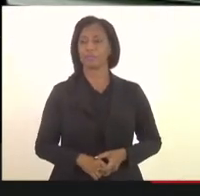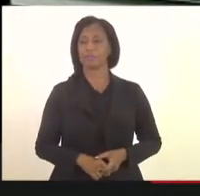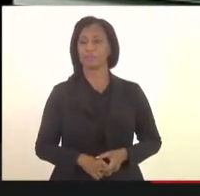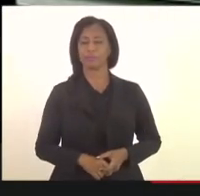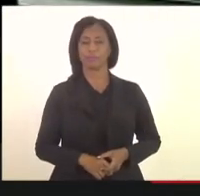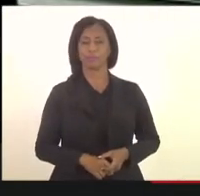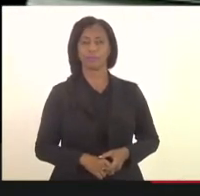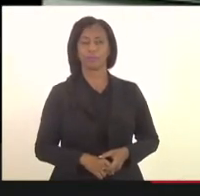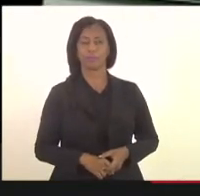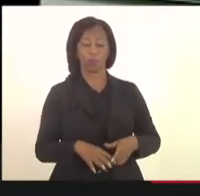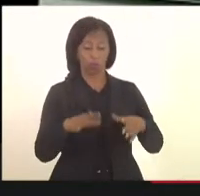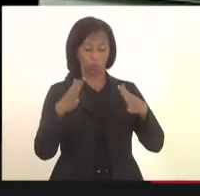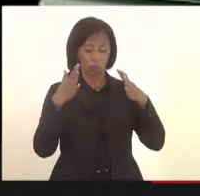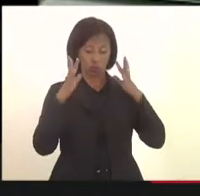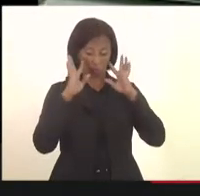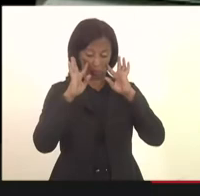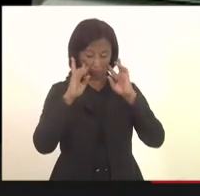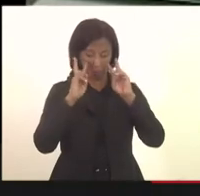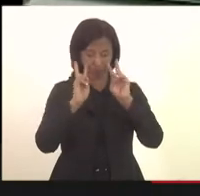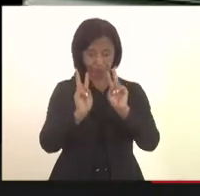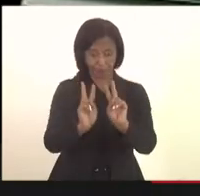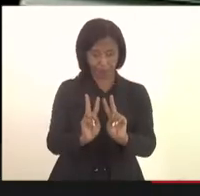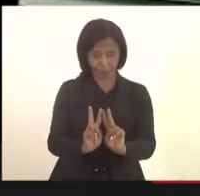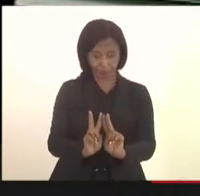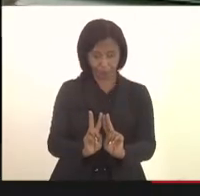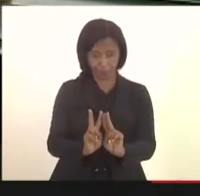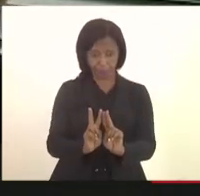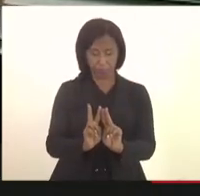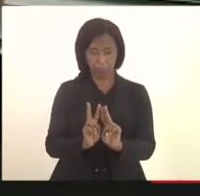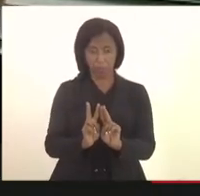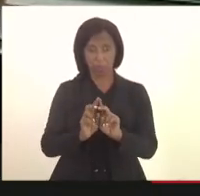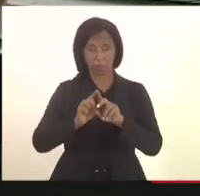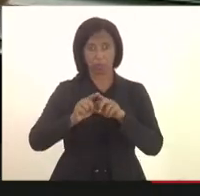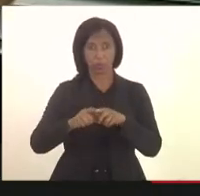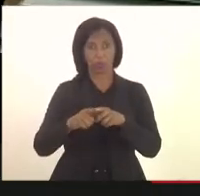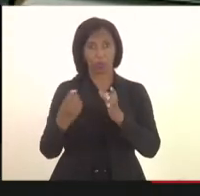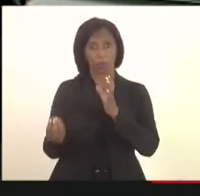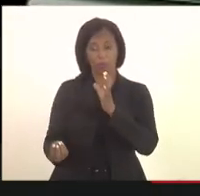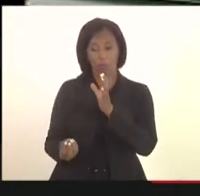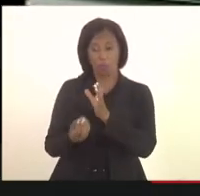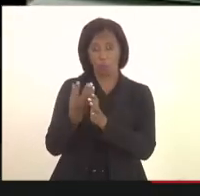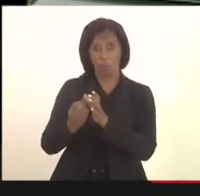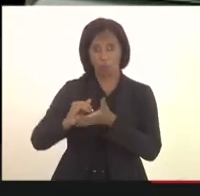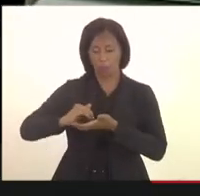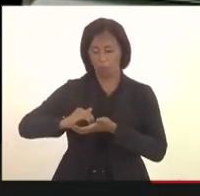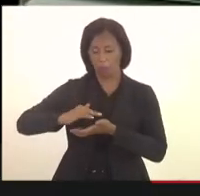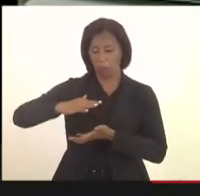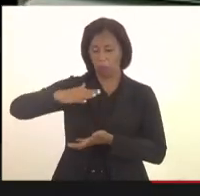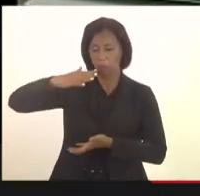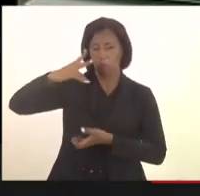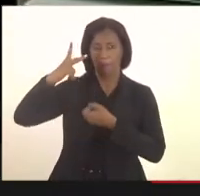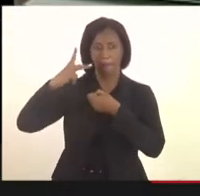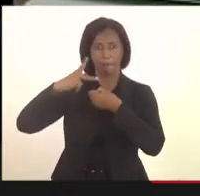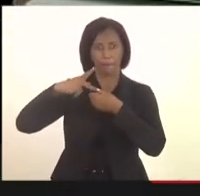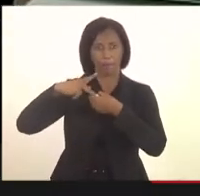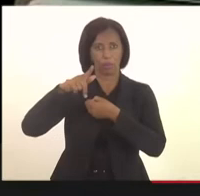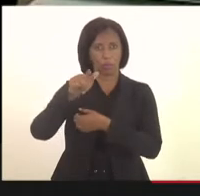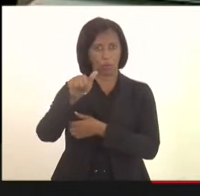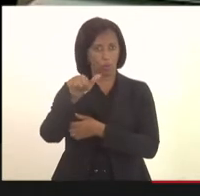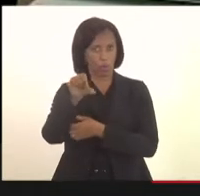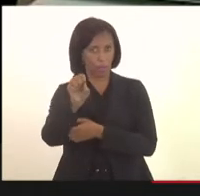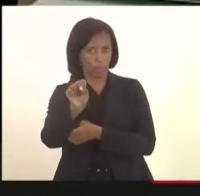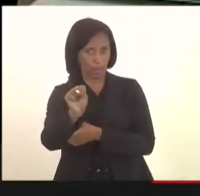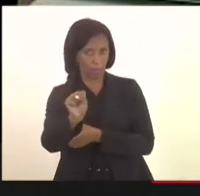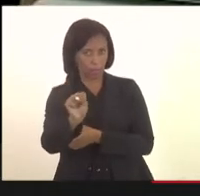sob o ponto de vista do volume de petróleo e gás, e sob o ponto